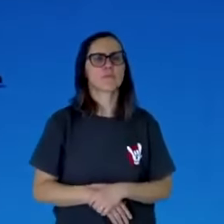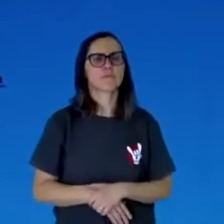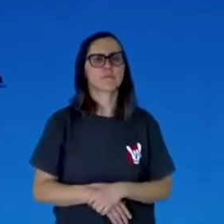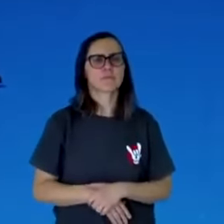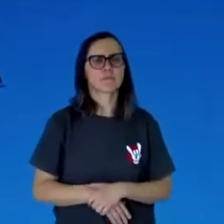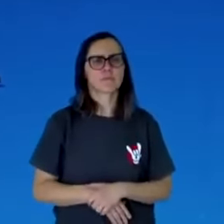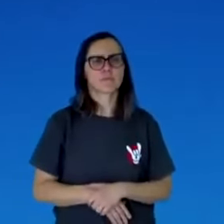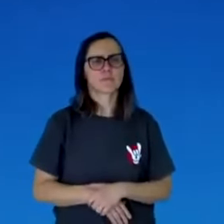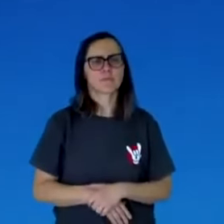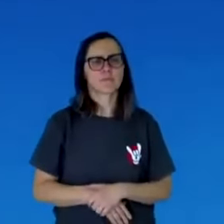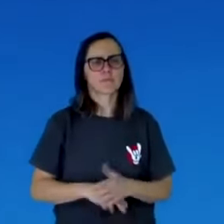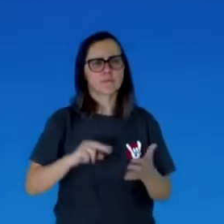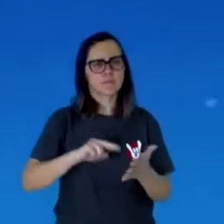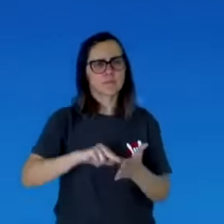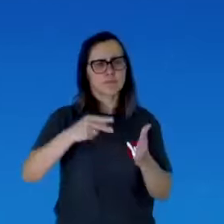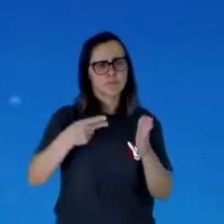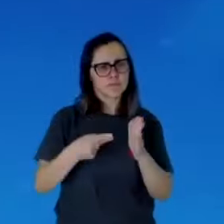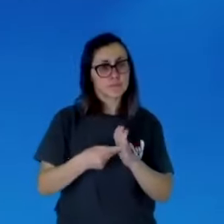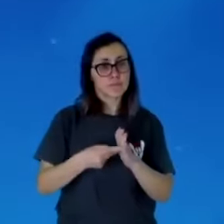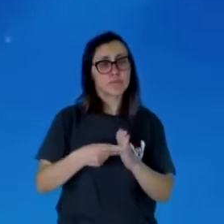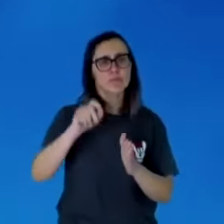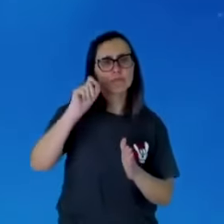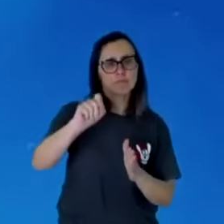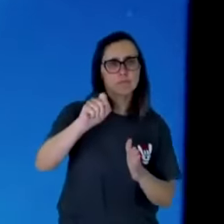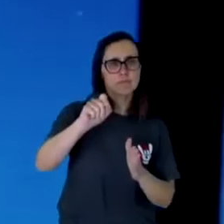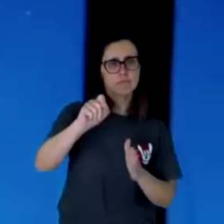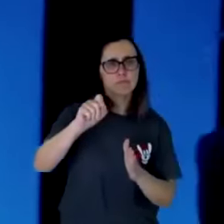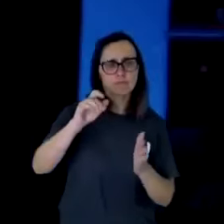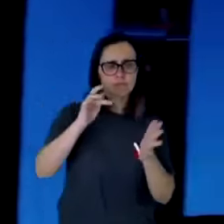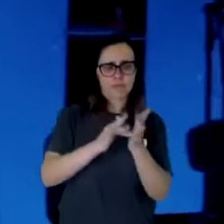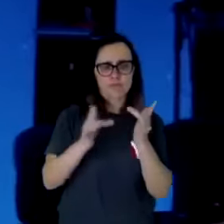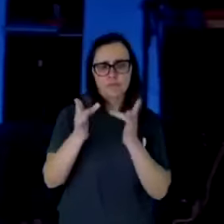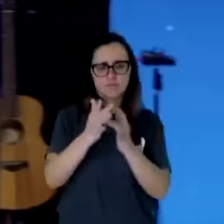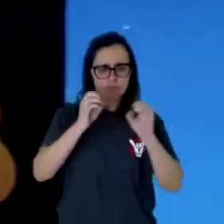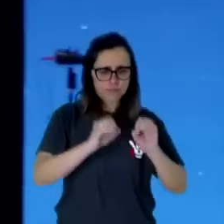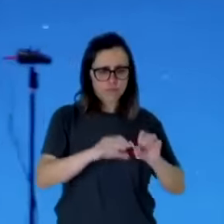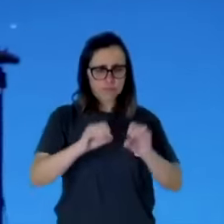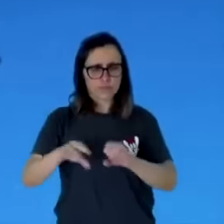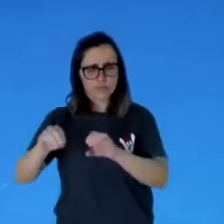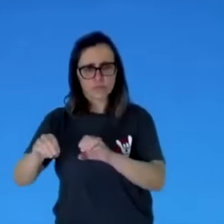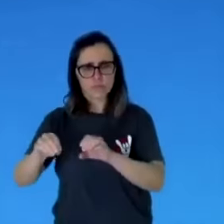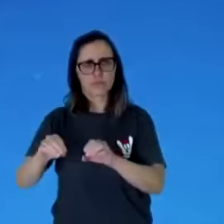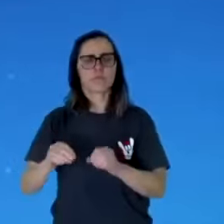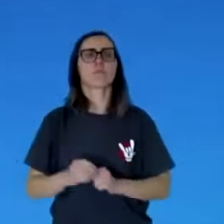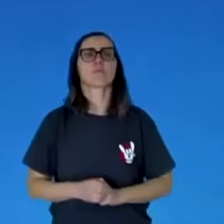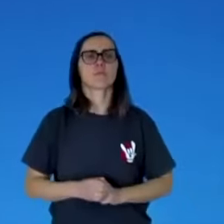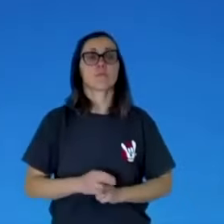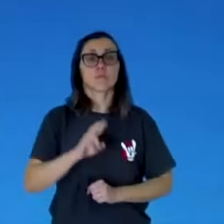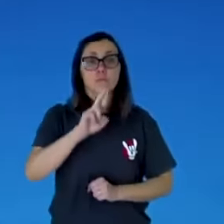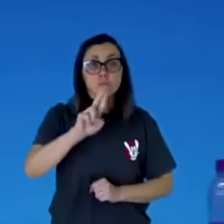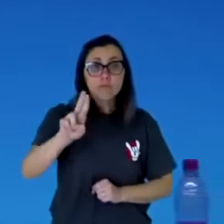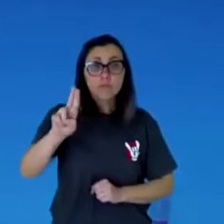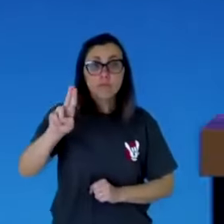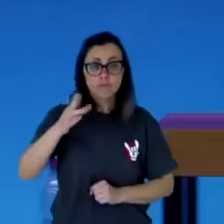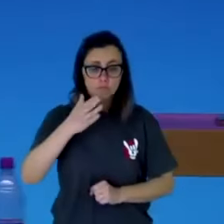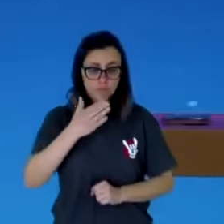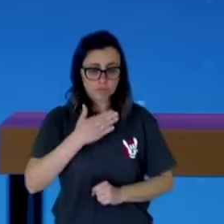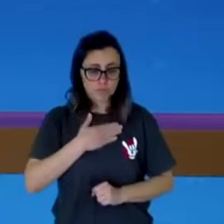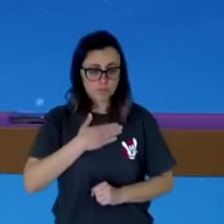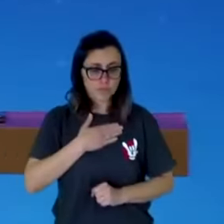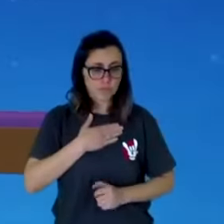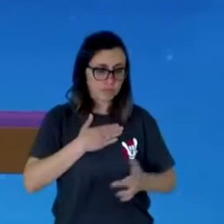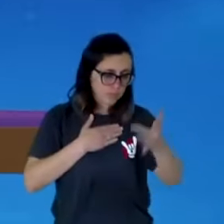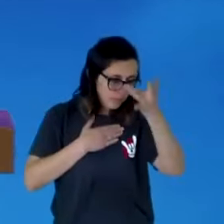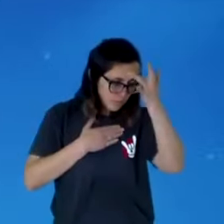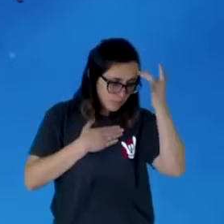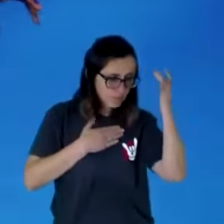dizendo em meu nome eles serão Cheios do espit de de e esses dons